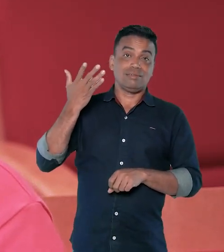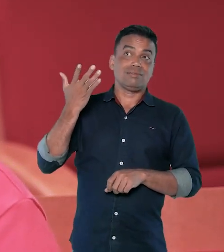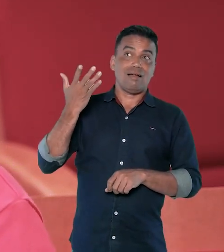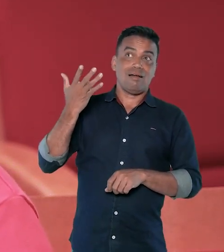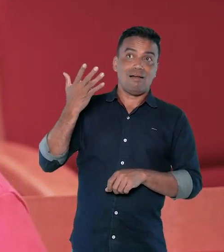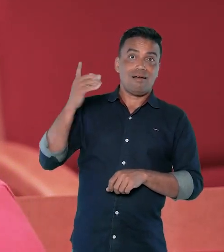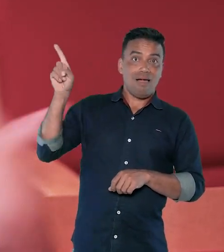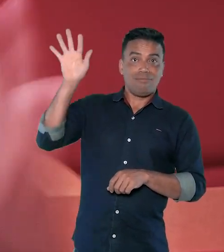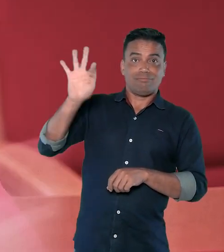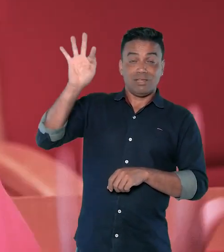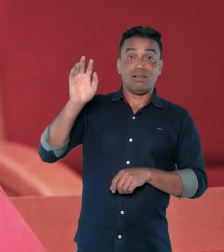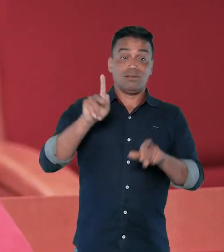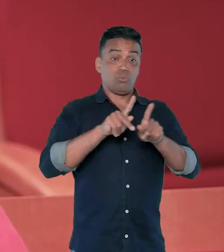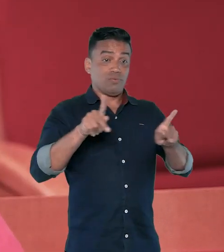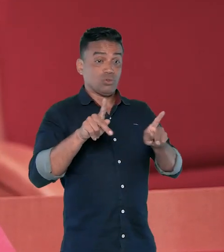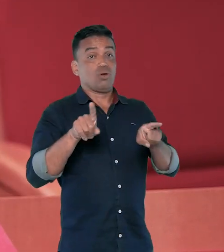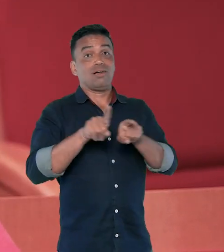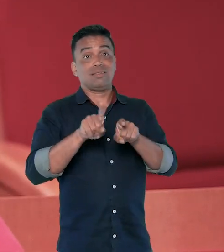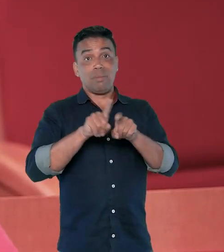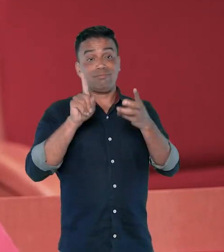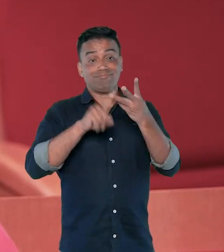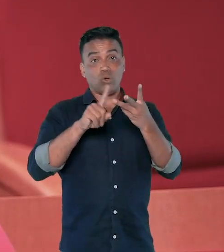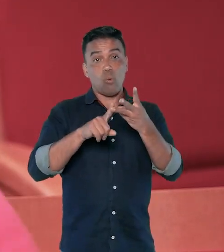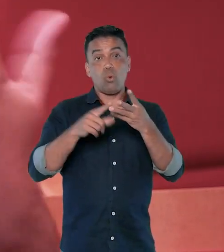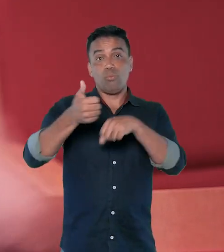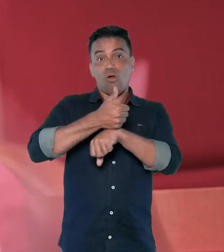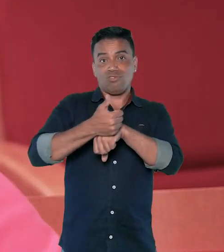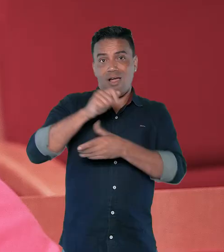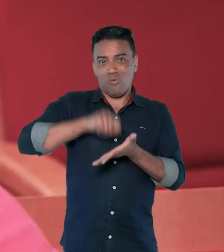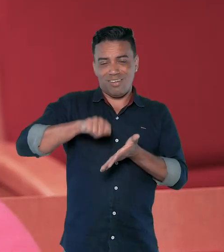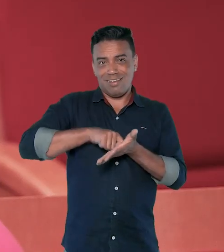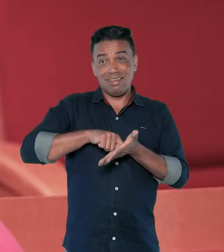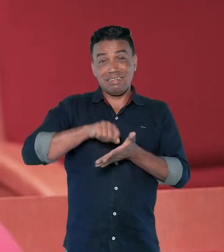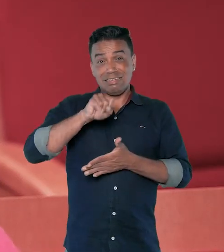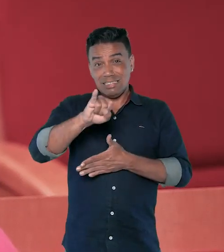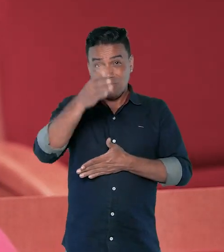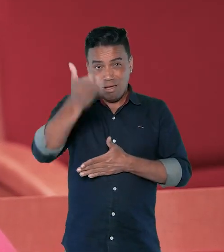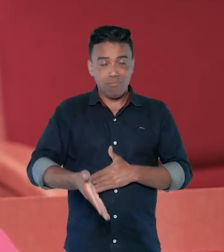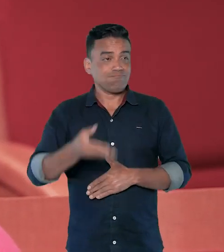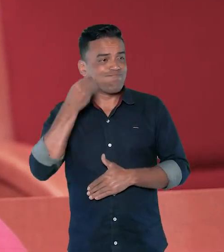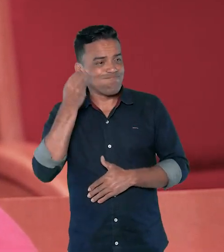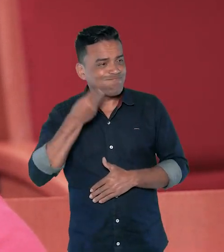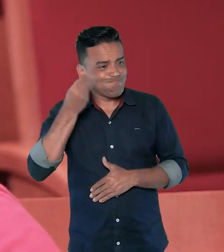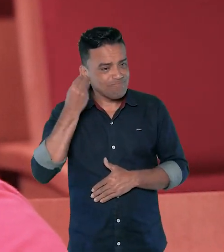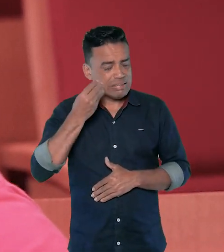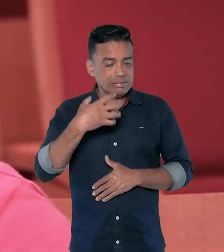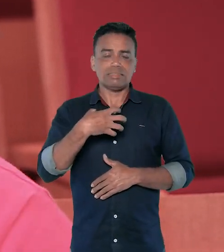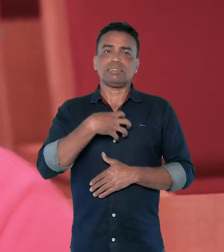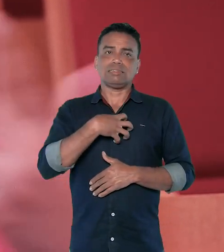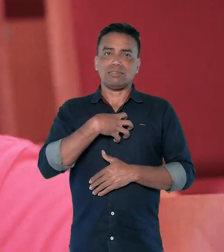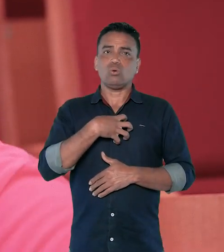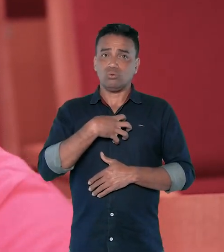e como autor, se você também experimentou essa